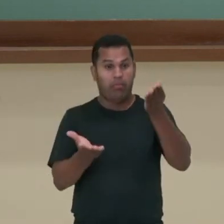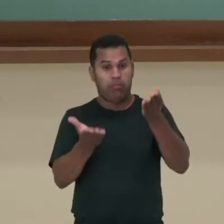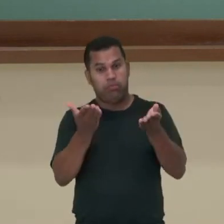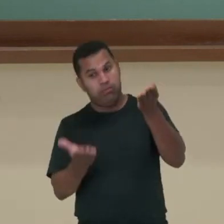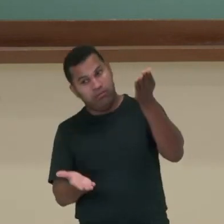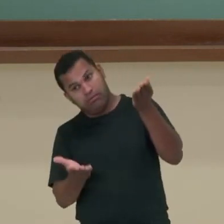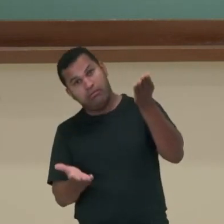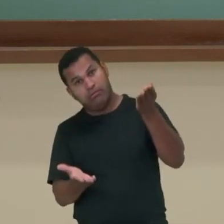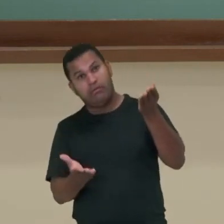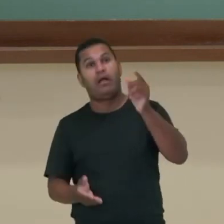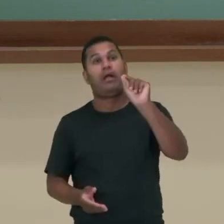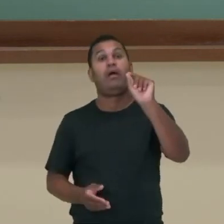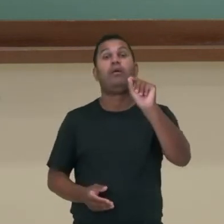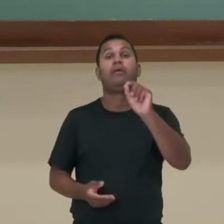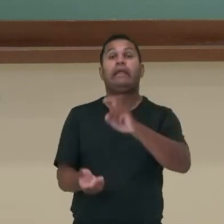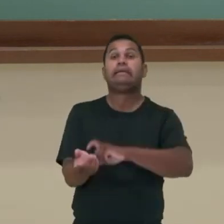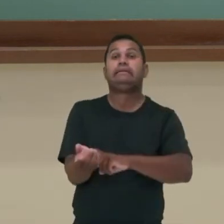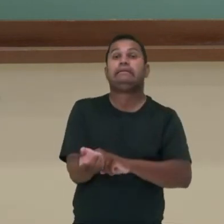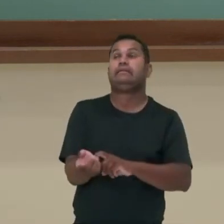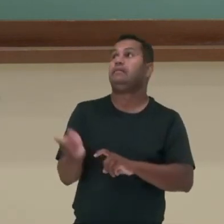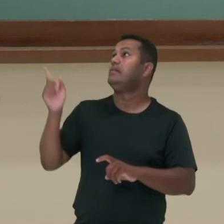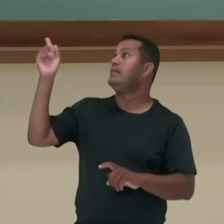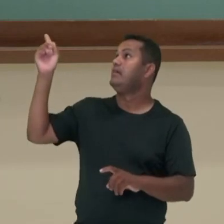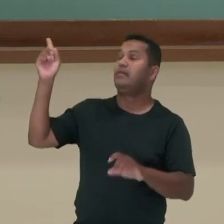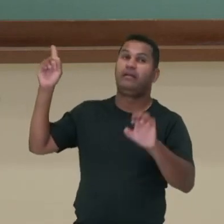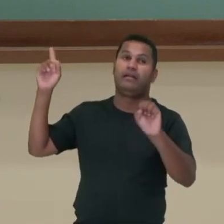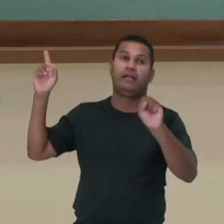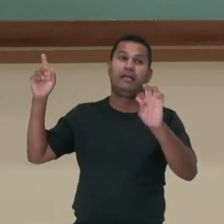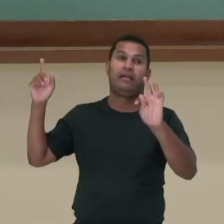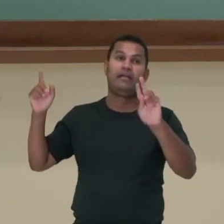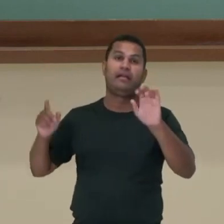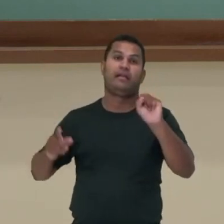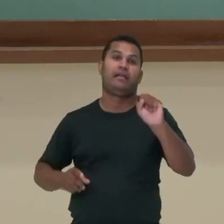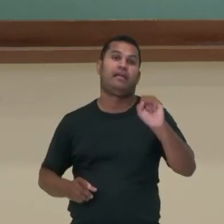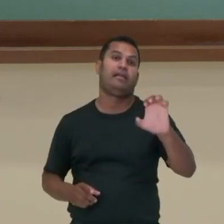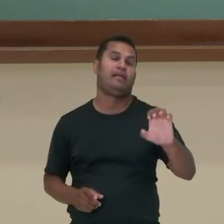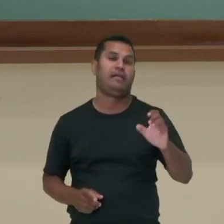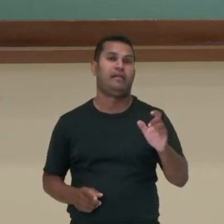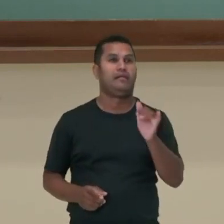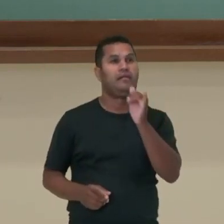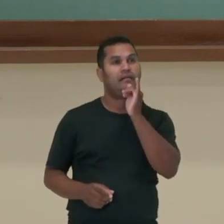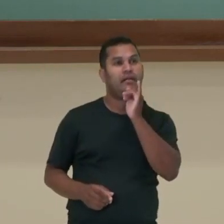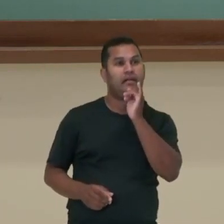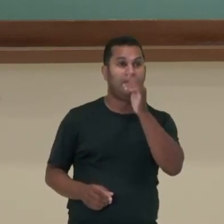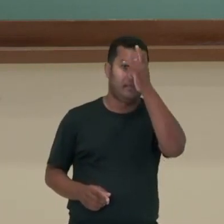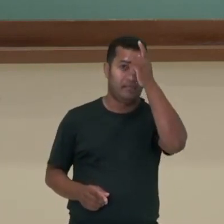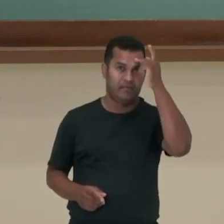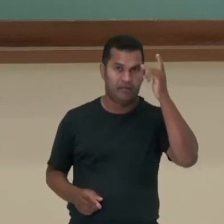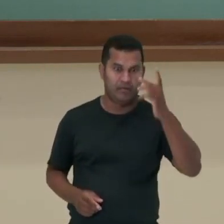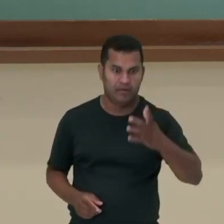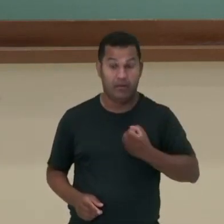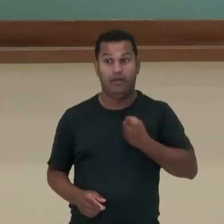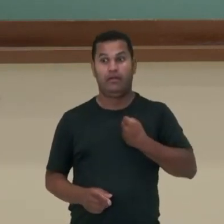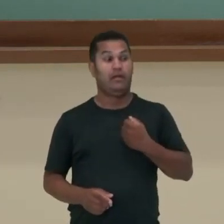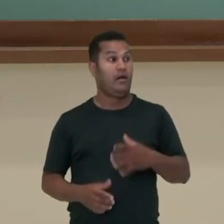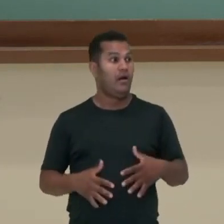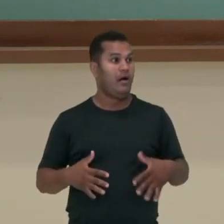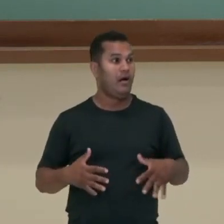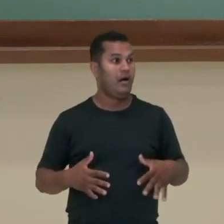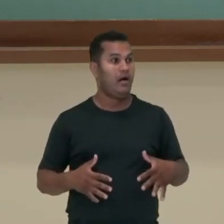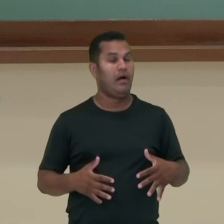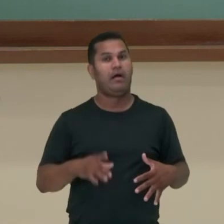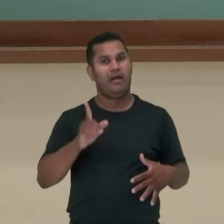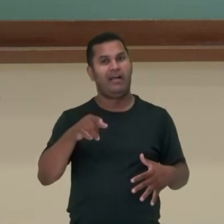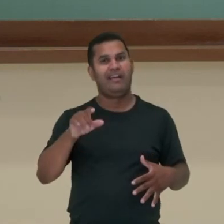que é o conjunto de alterações. Então, por exemplo, você leva um susto. Levou o susto, é um estresse. Ocorrem